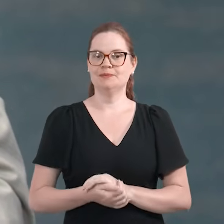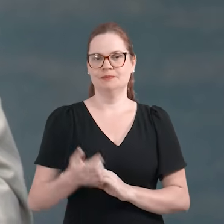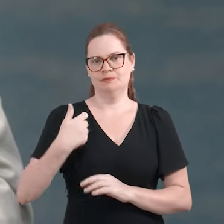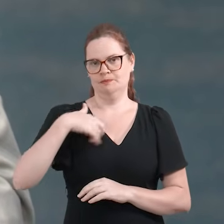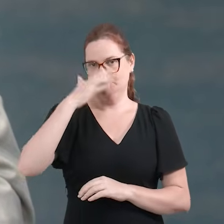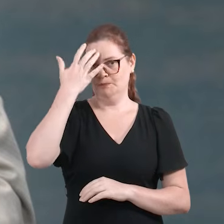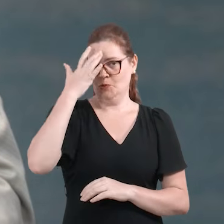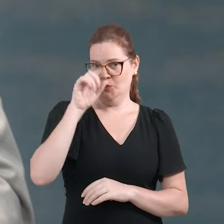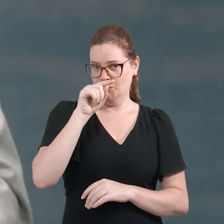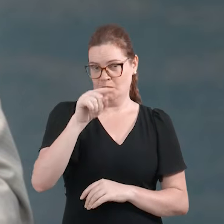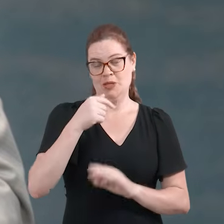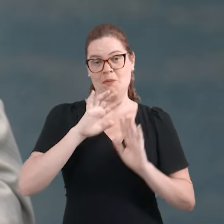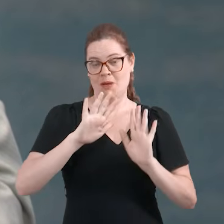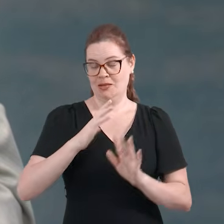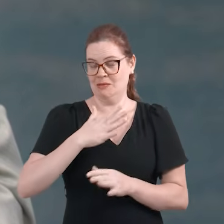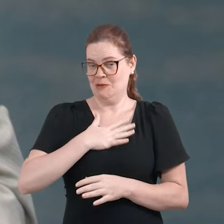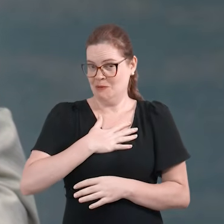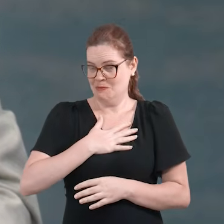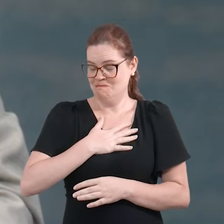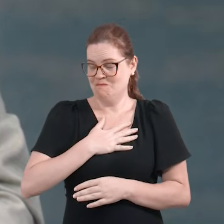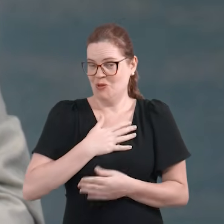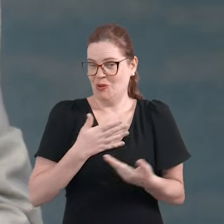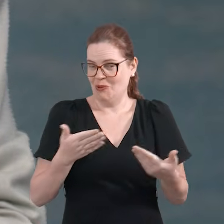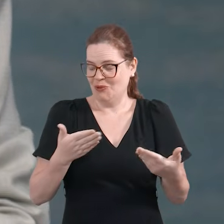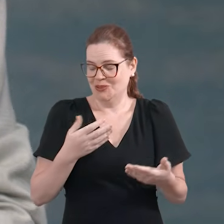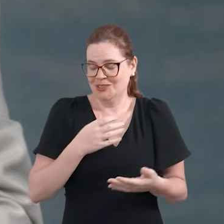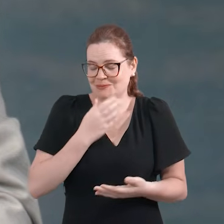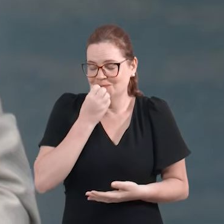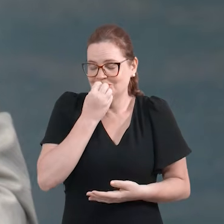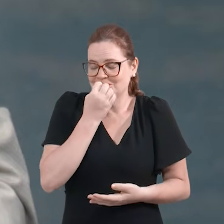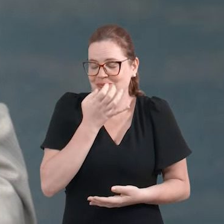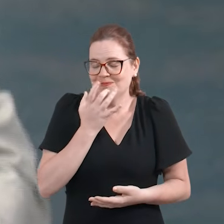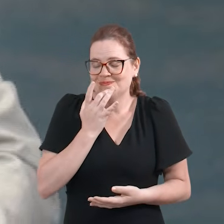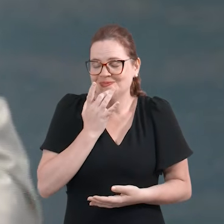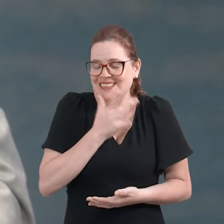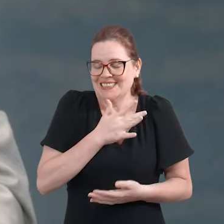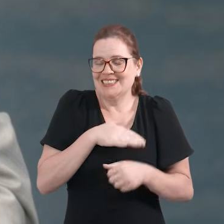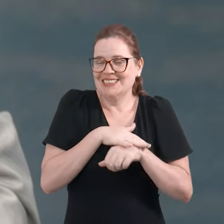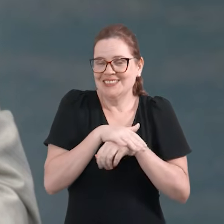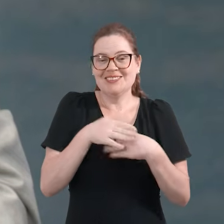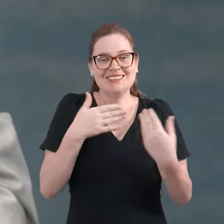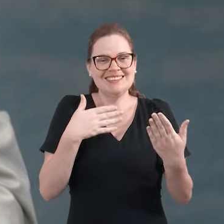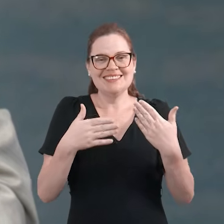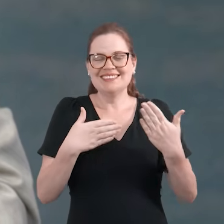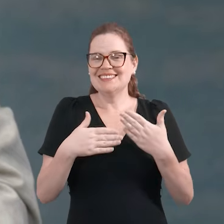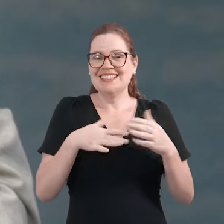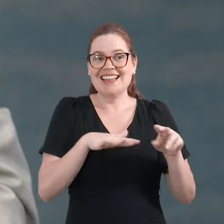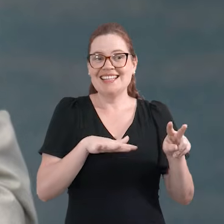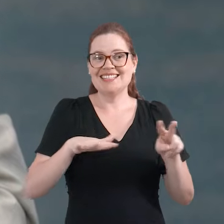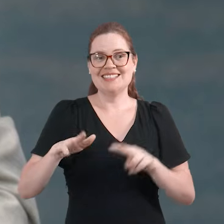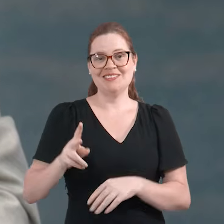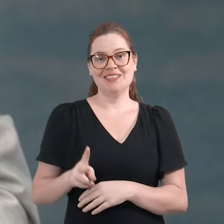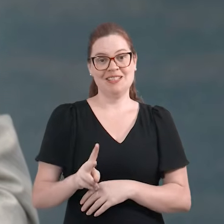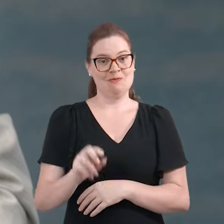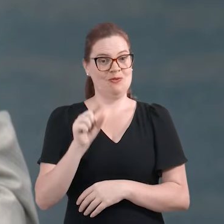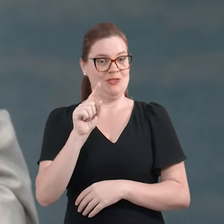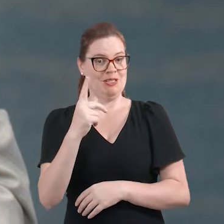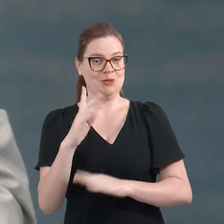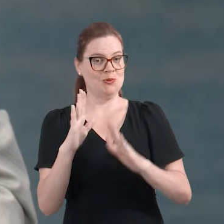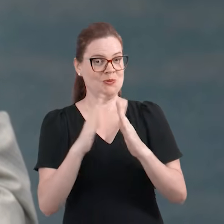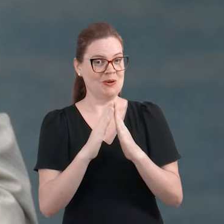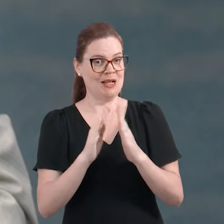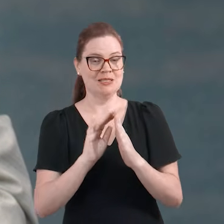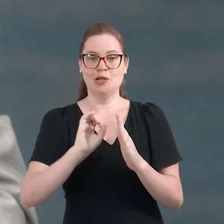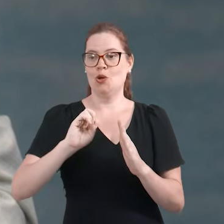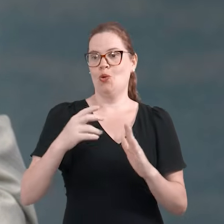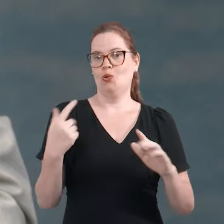não sei para você, mas para mim é um encontro delicioso que a gente tem toda semana. Você aí na sua casa, eventualmente